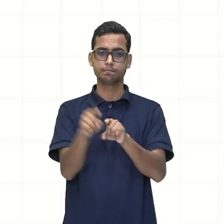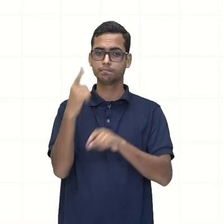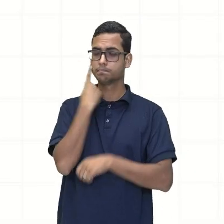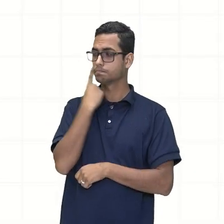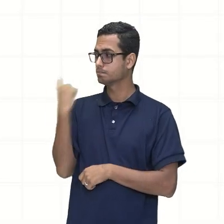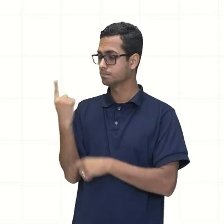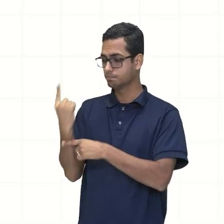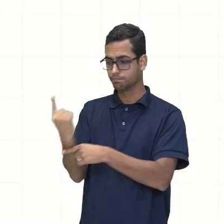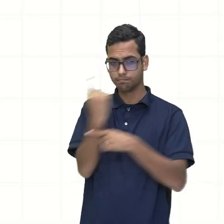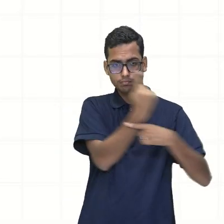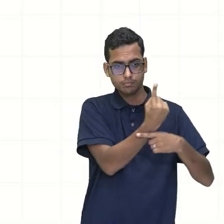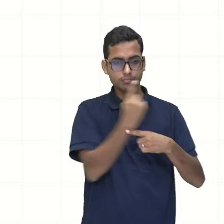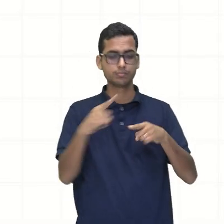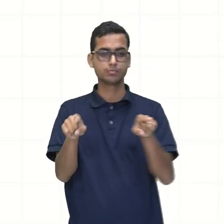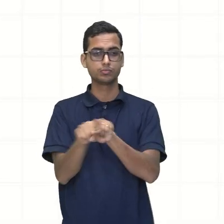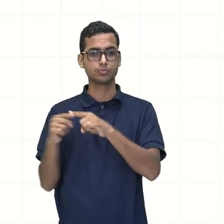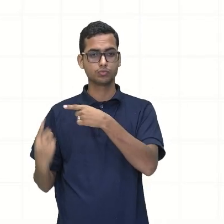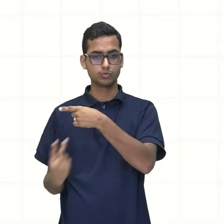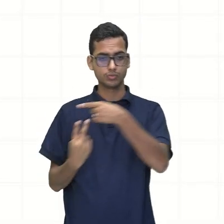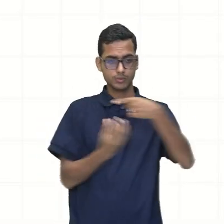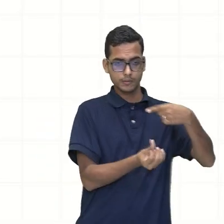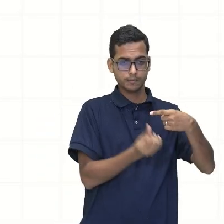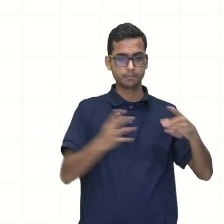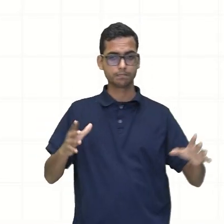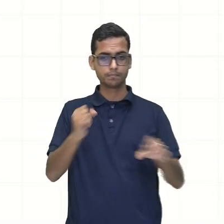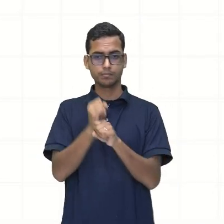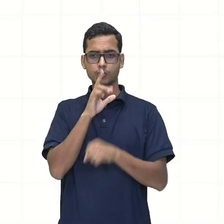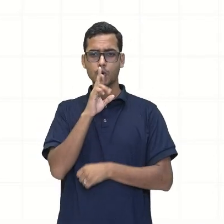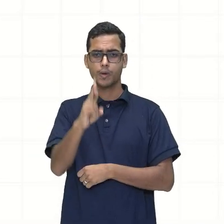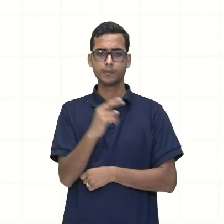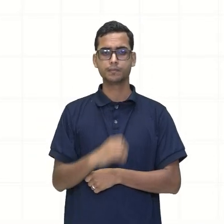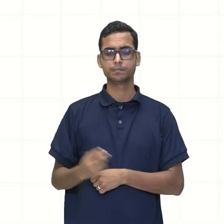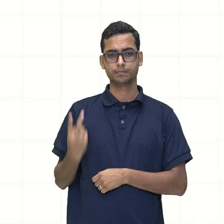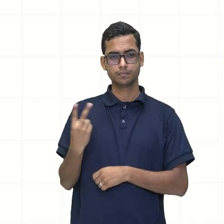os denominadores, vai dar 12. E agora,